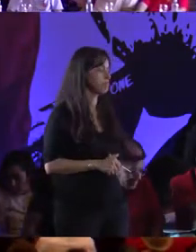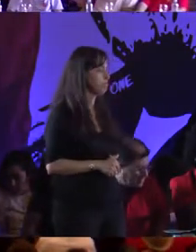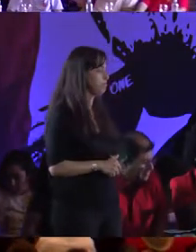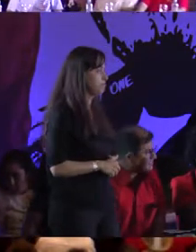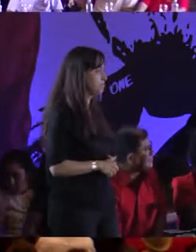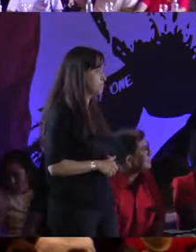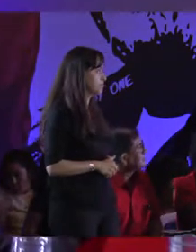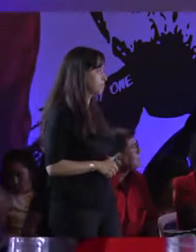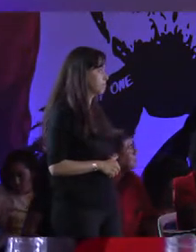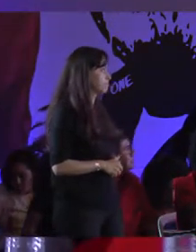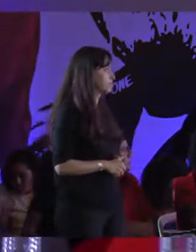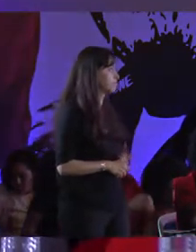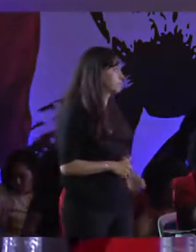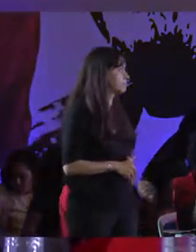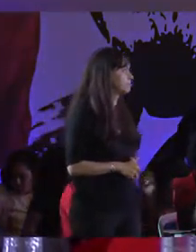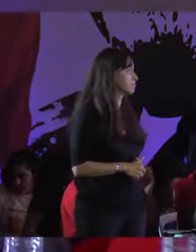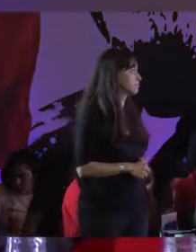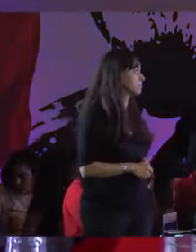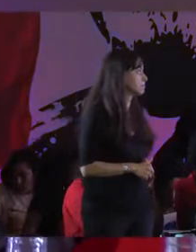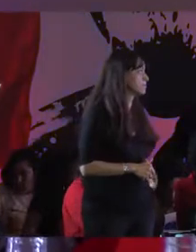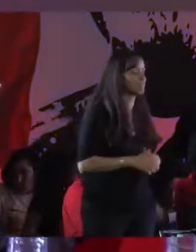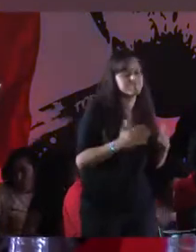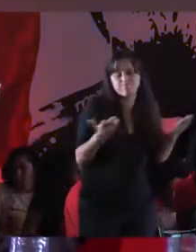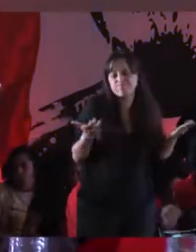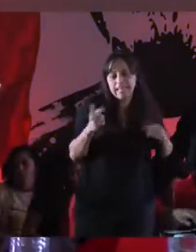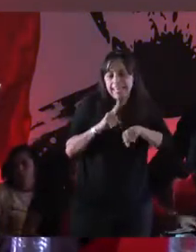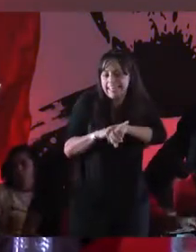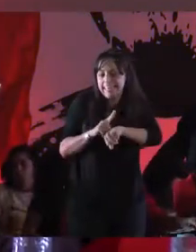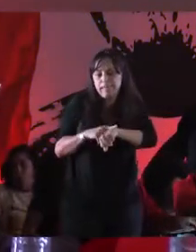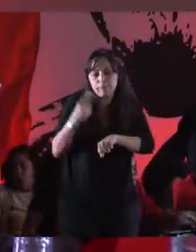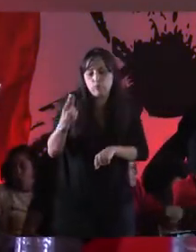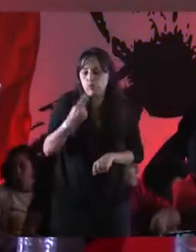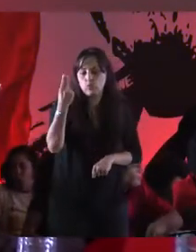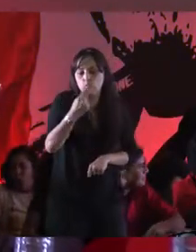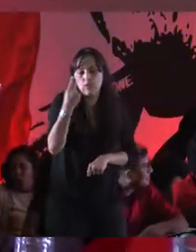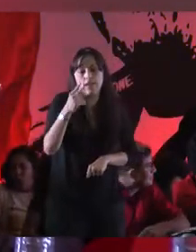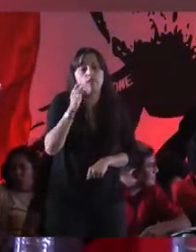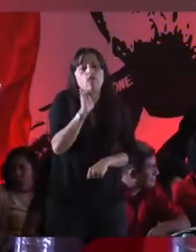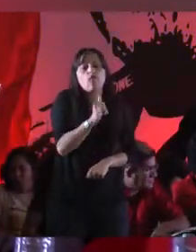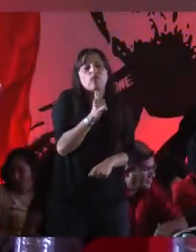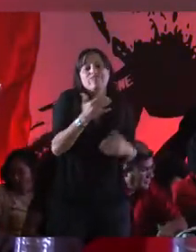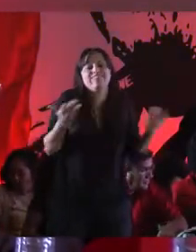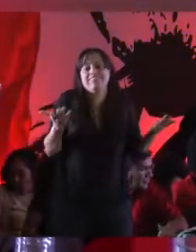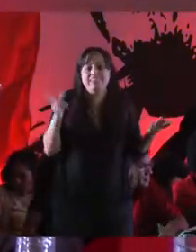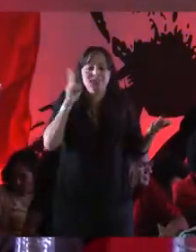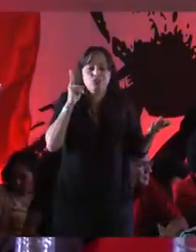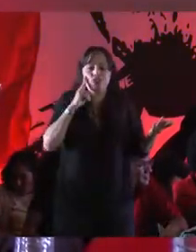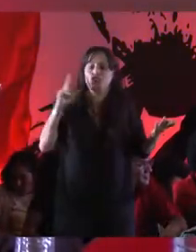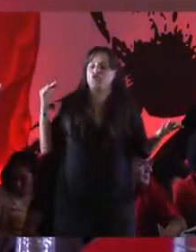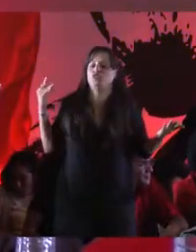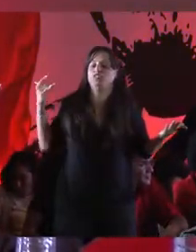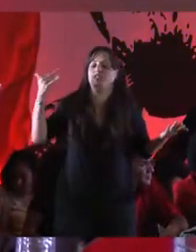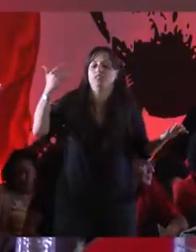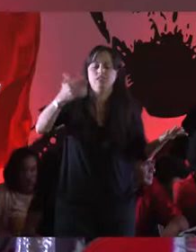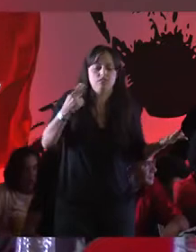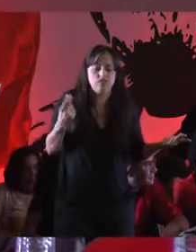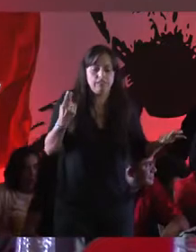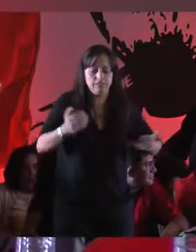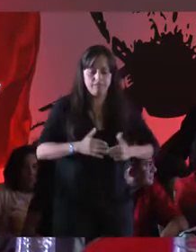Eu tenho pouco tempo, não dá para falar da história desse partido, que surgiu de